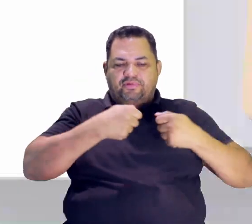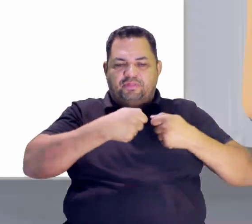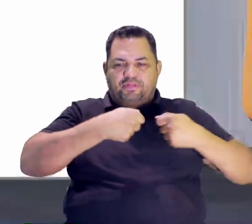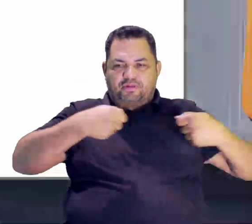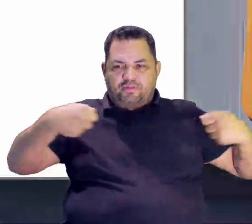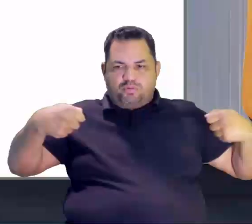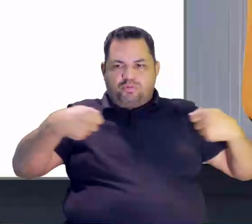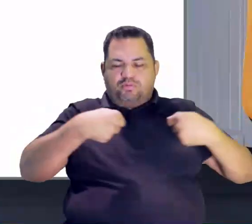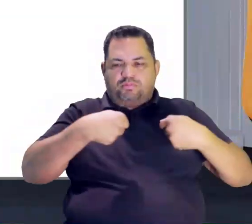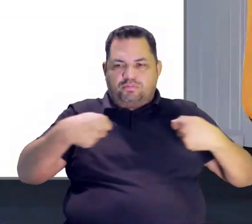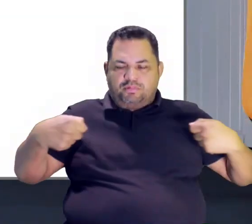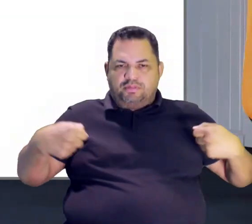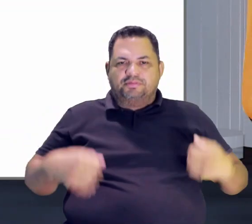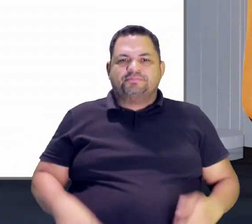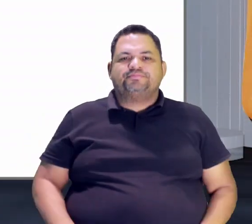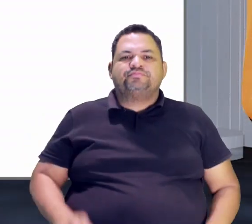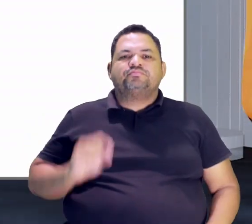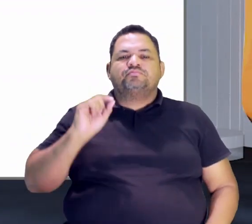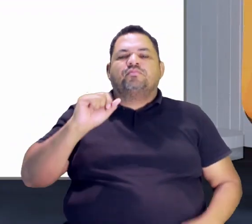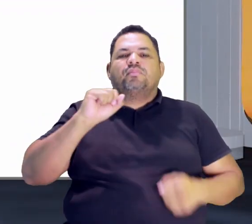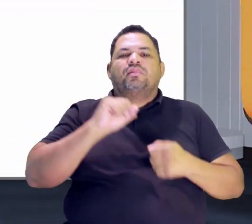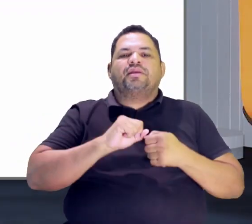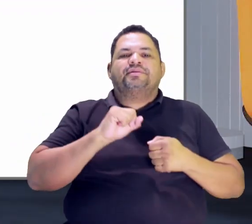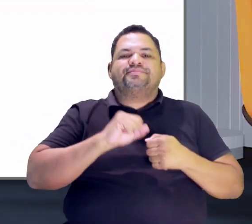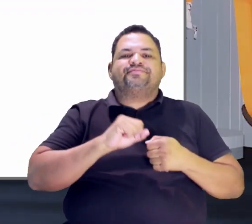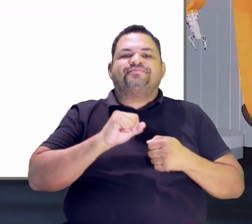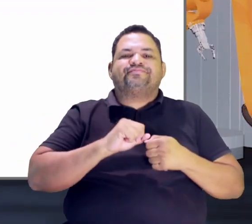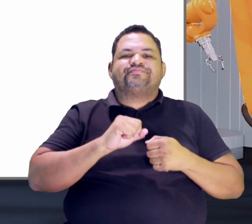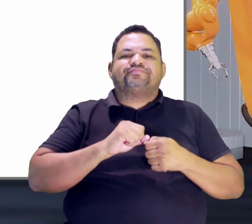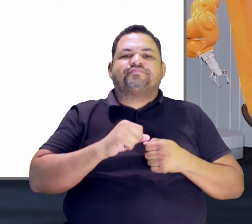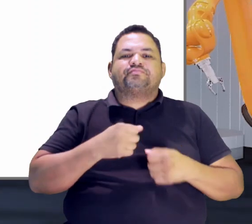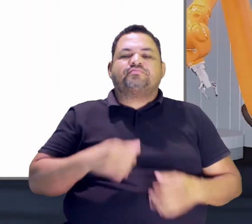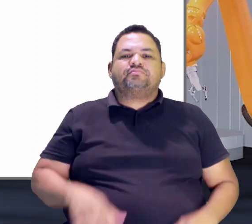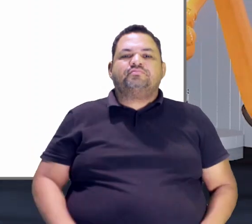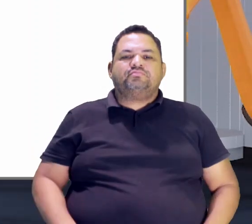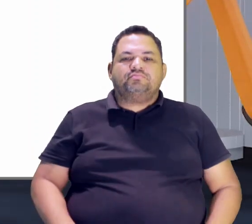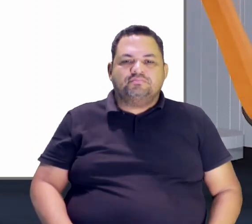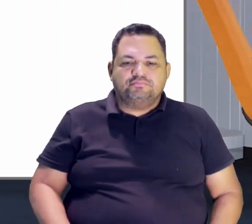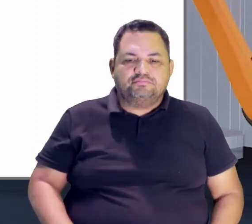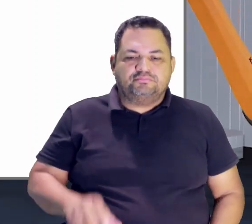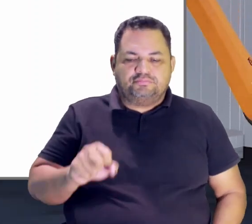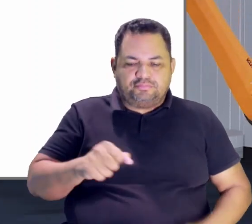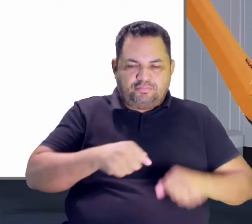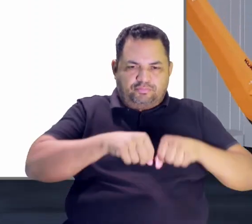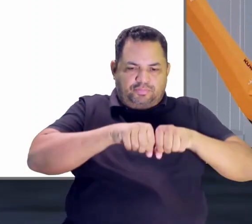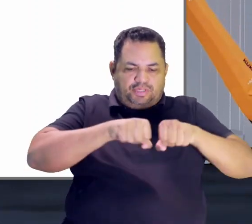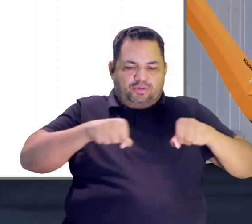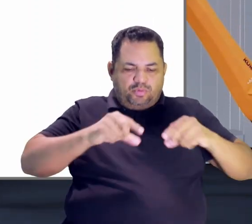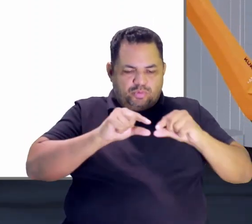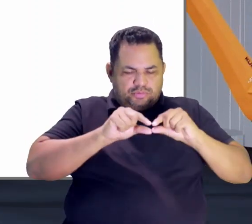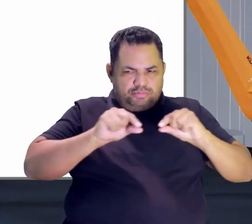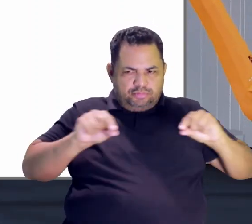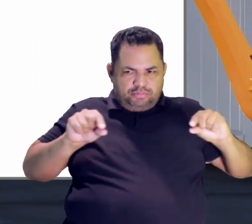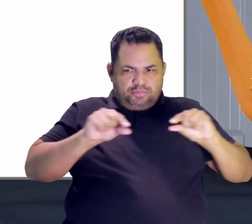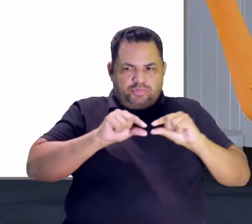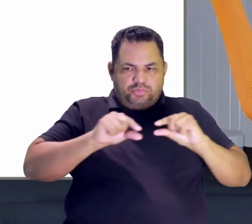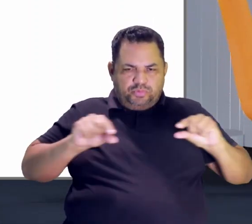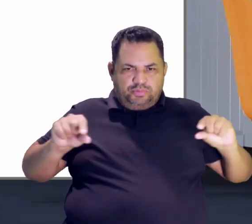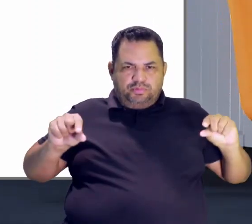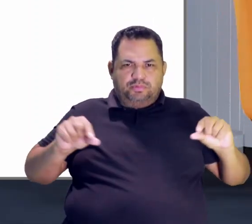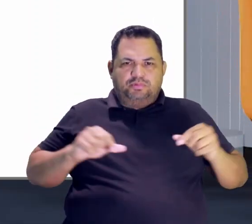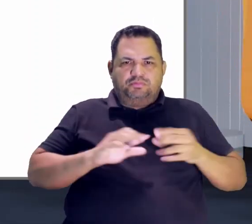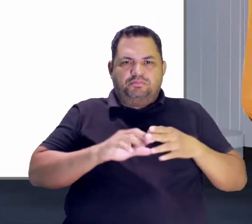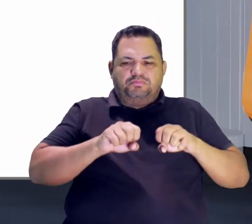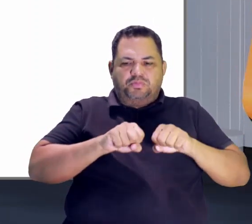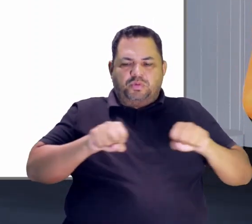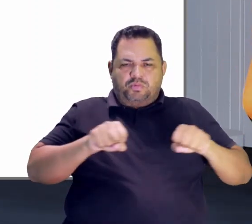de que vetor, o que você vai fazer? Você pega uma corda fina, né? Um